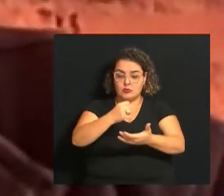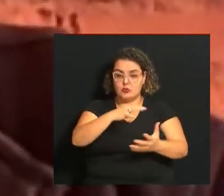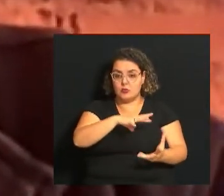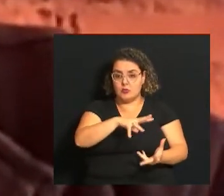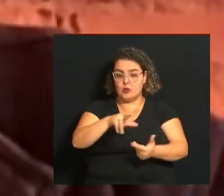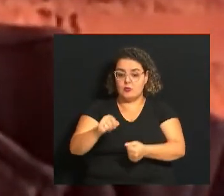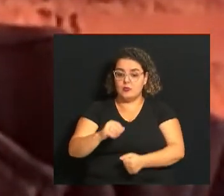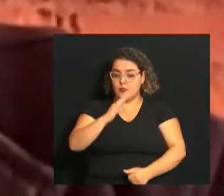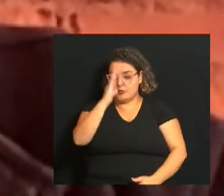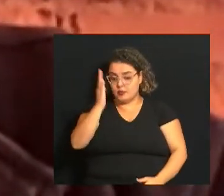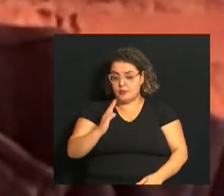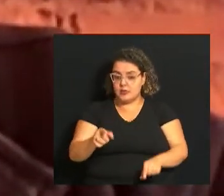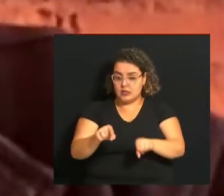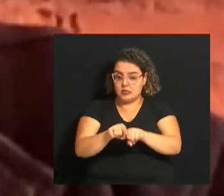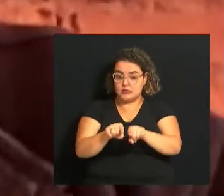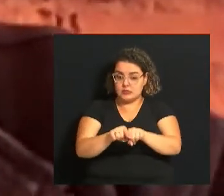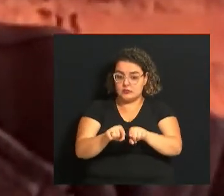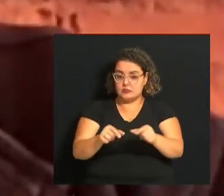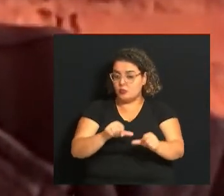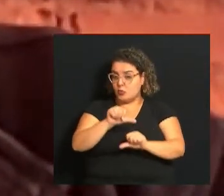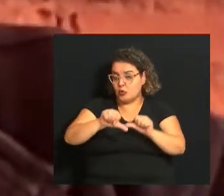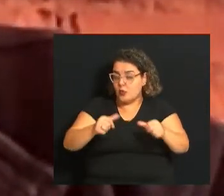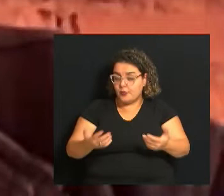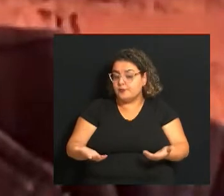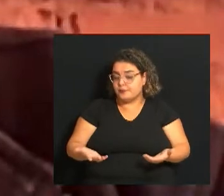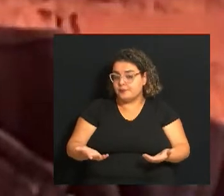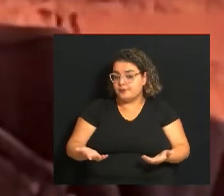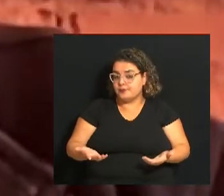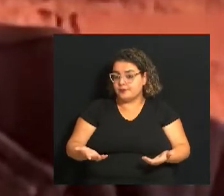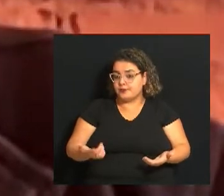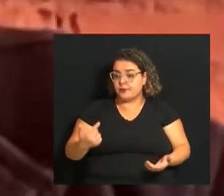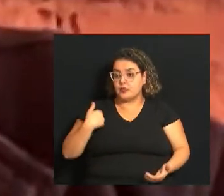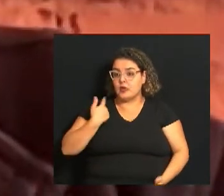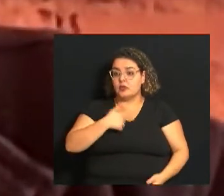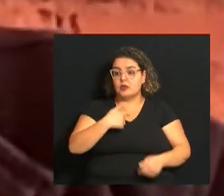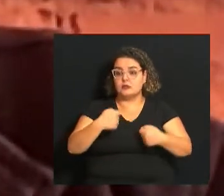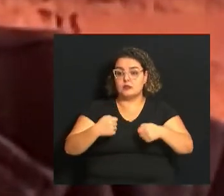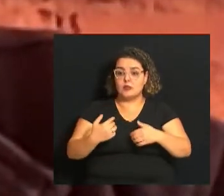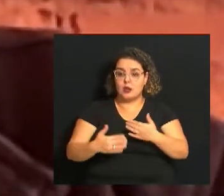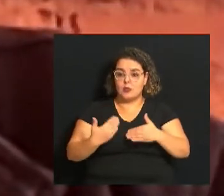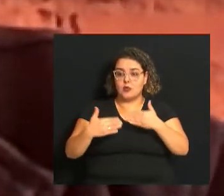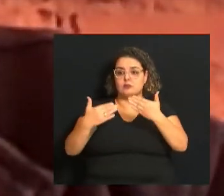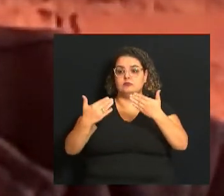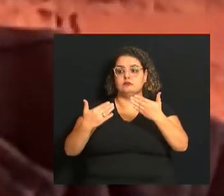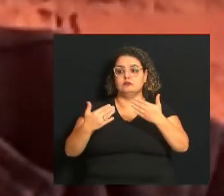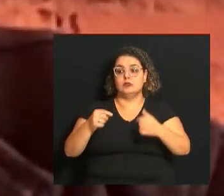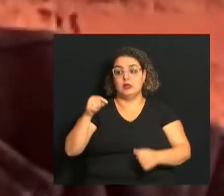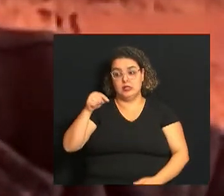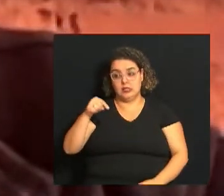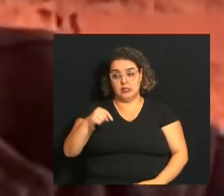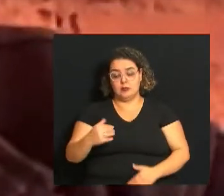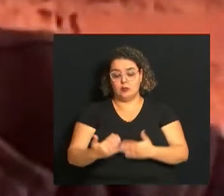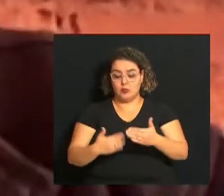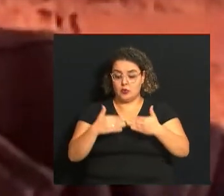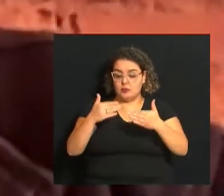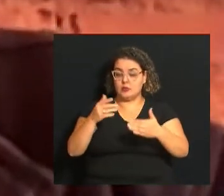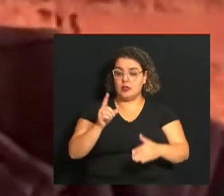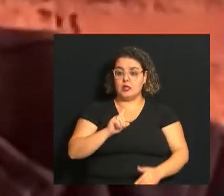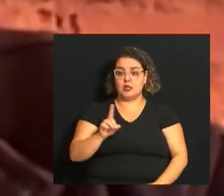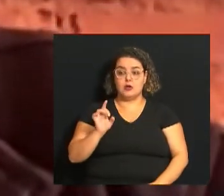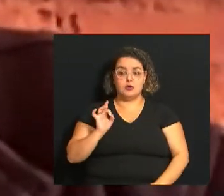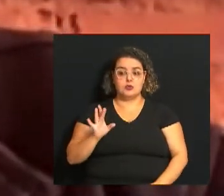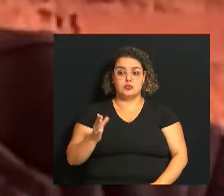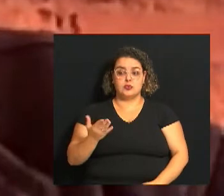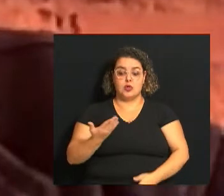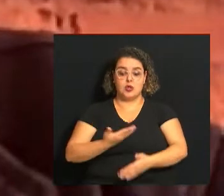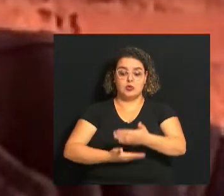também, mudou. E nós precisamos evoluir. E essa evolução não se trata de apenas uma troca de pessoas,